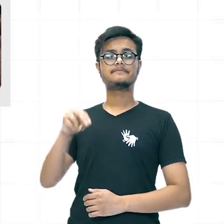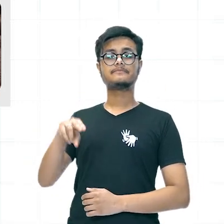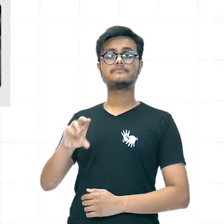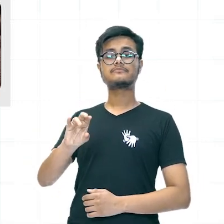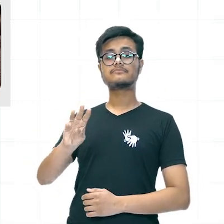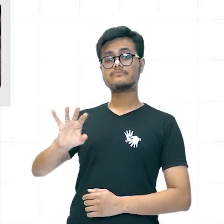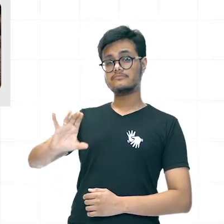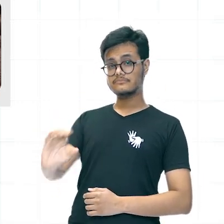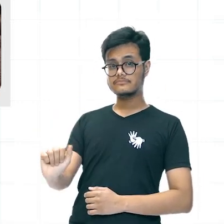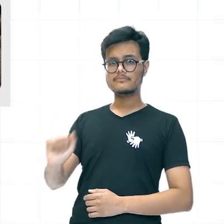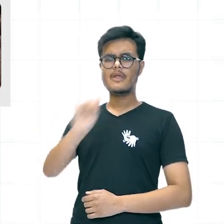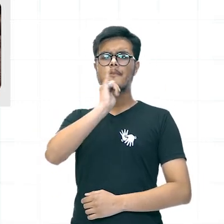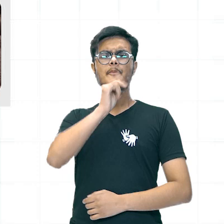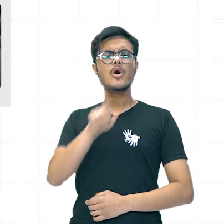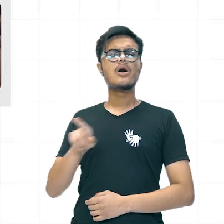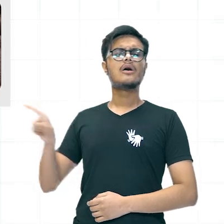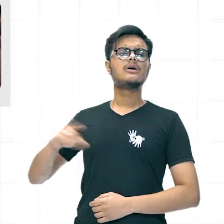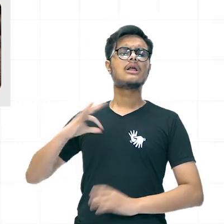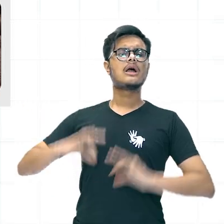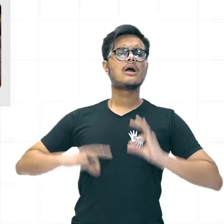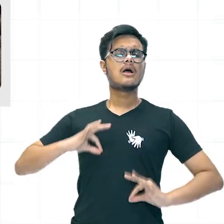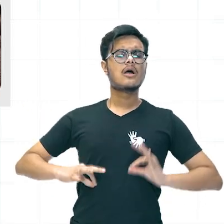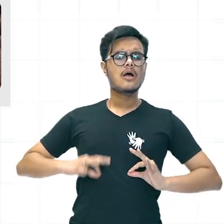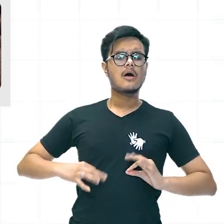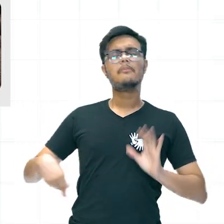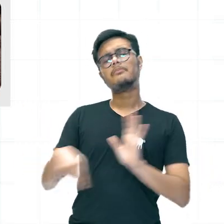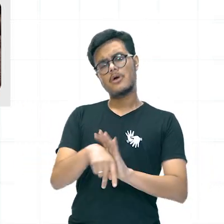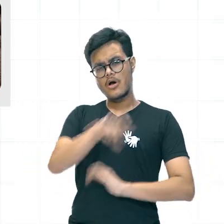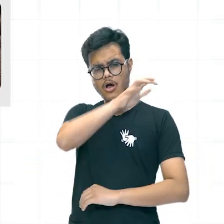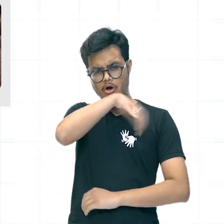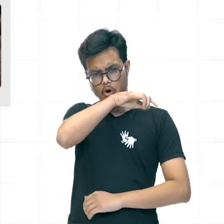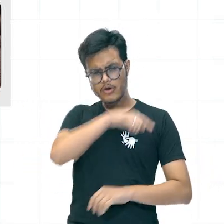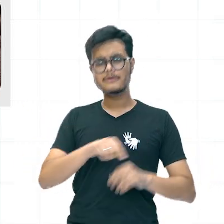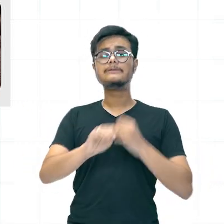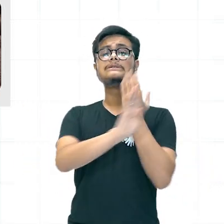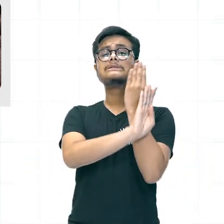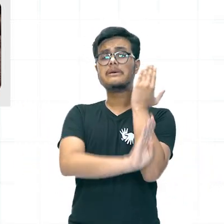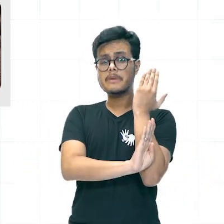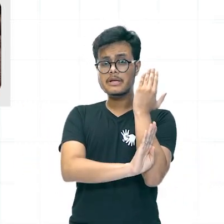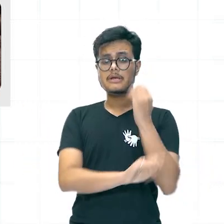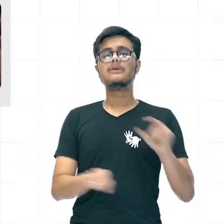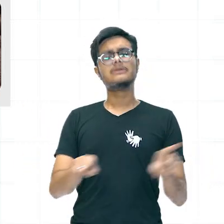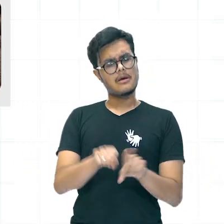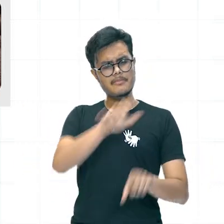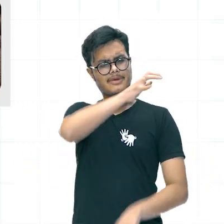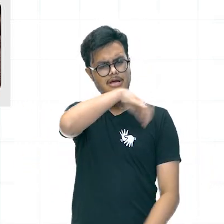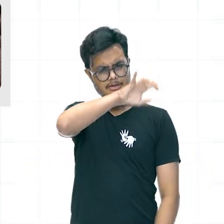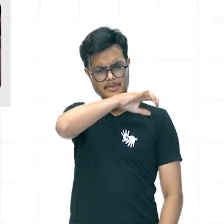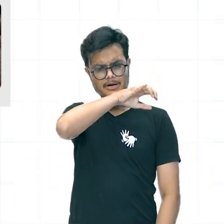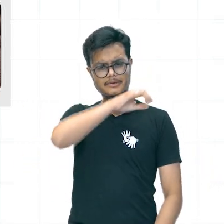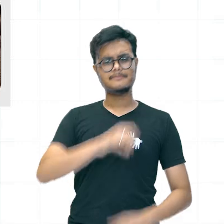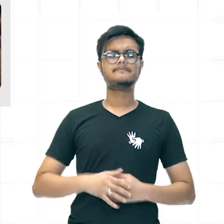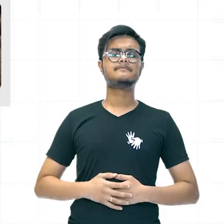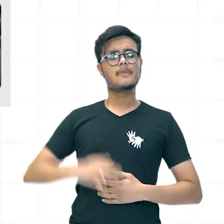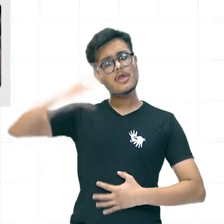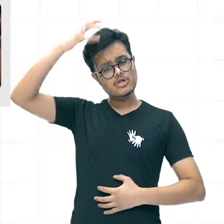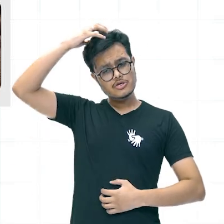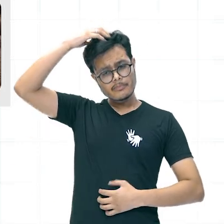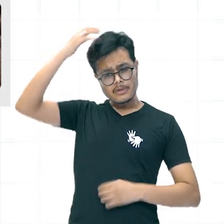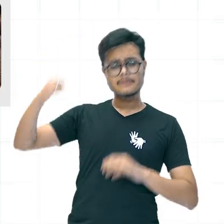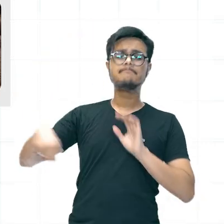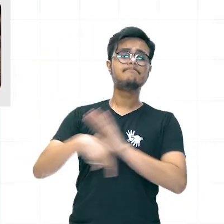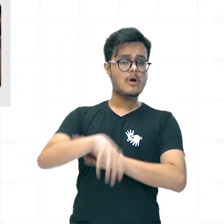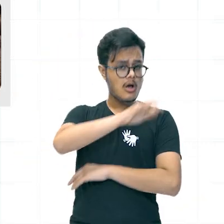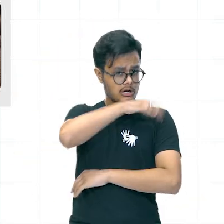Então, observe aí no caso da onça, ela pertence ao reino animal, o tambaqui também pertence ao reino animal,